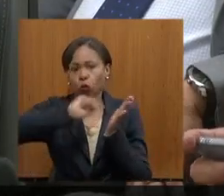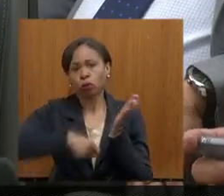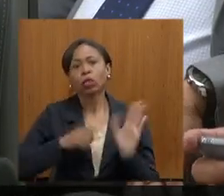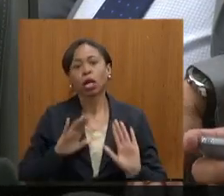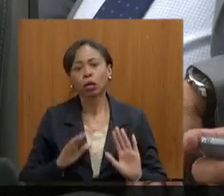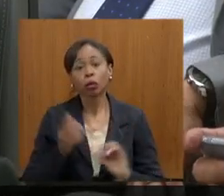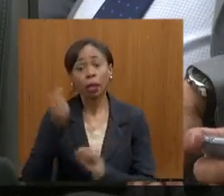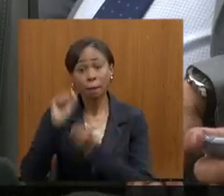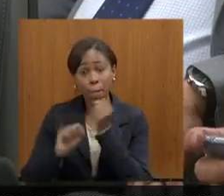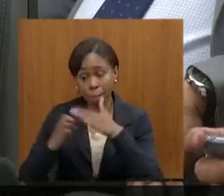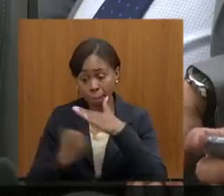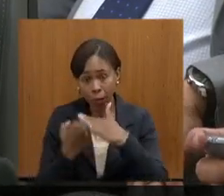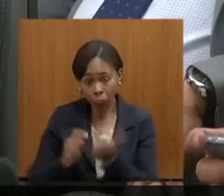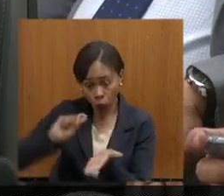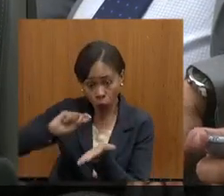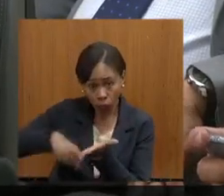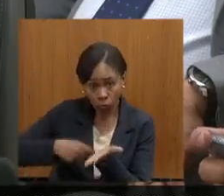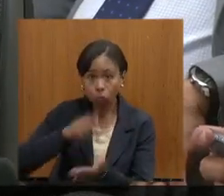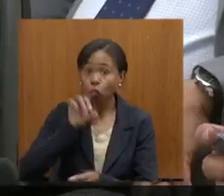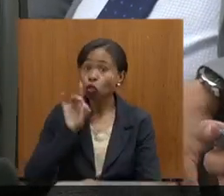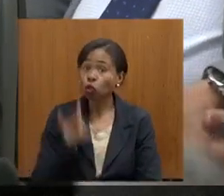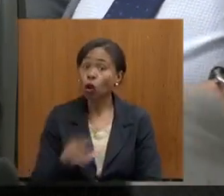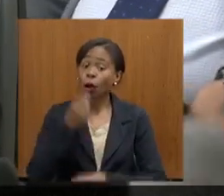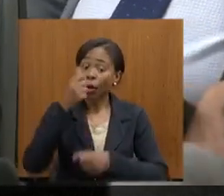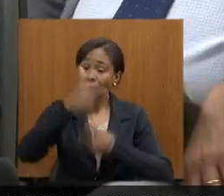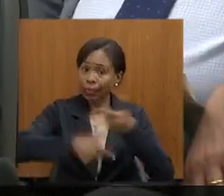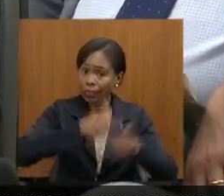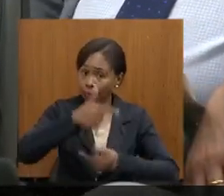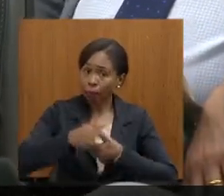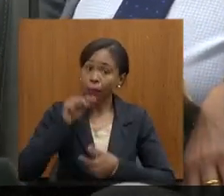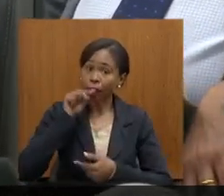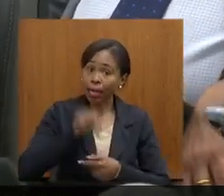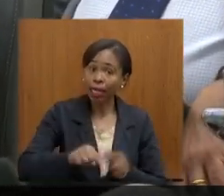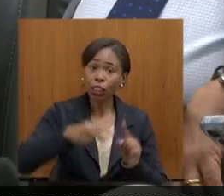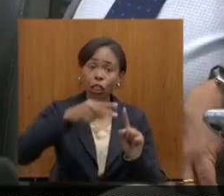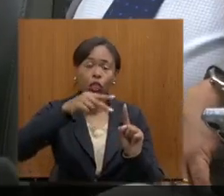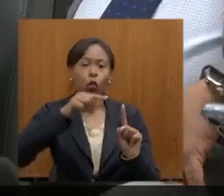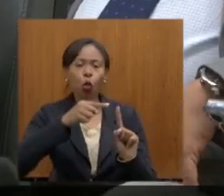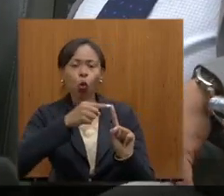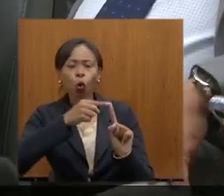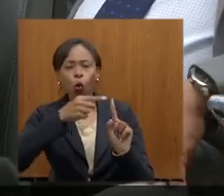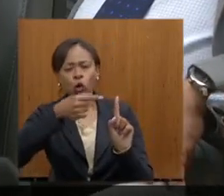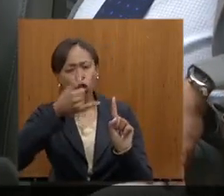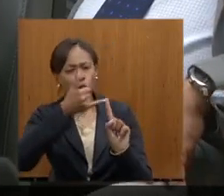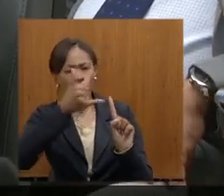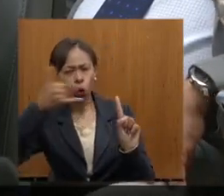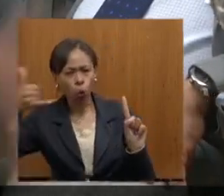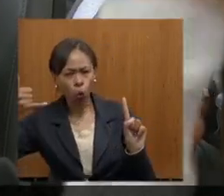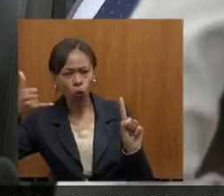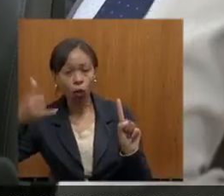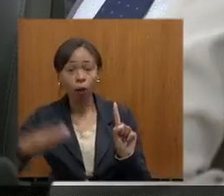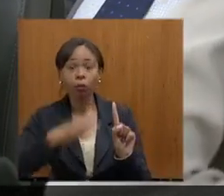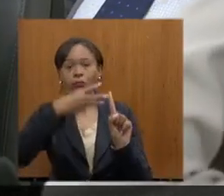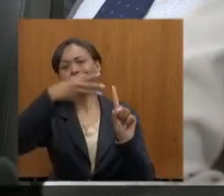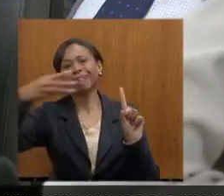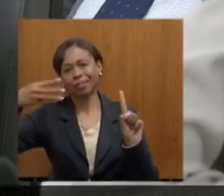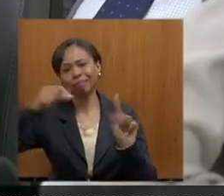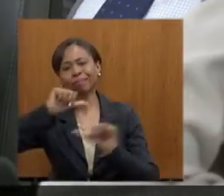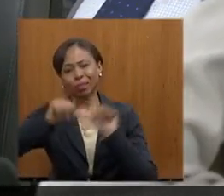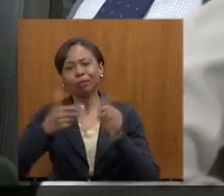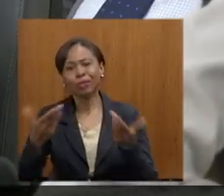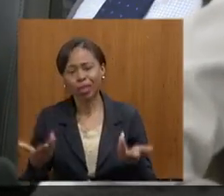as empreiteiras que forem contratados ela só poderão fazer a conversão do monofásico é e em trifásico